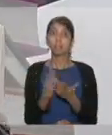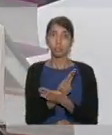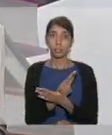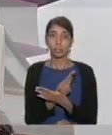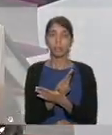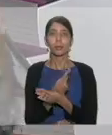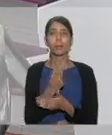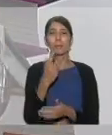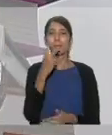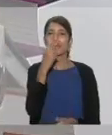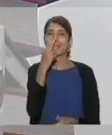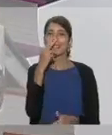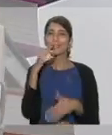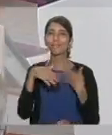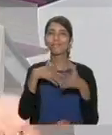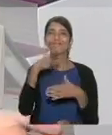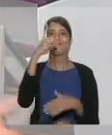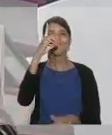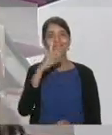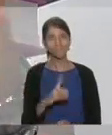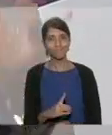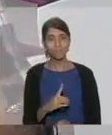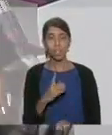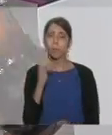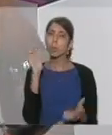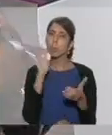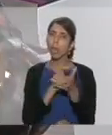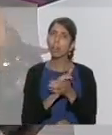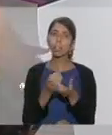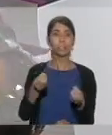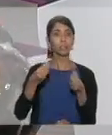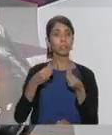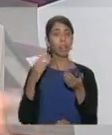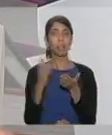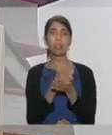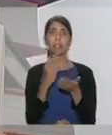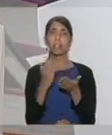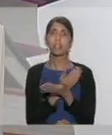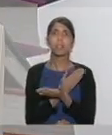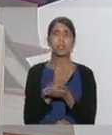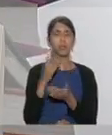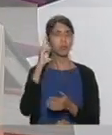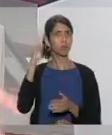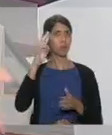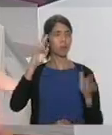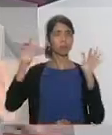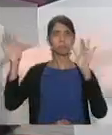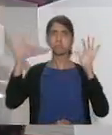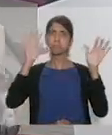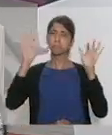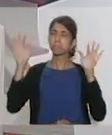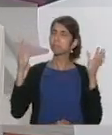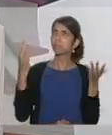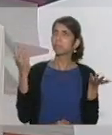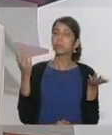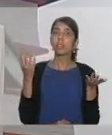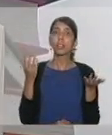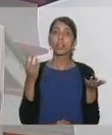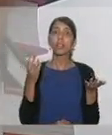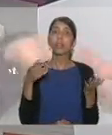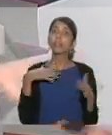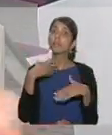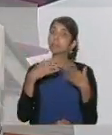Enfim, entrei meio que numa depressão. E meu marido começou a trazer livros. Eu falei assim, livros de ficção, vou ler livros de ficção,